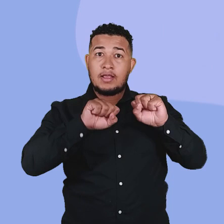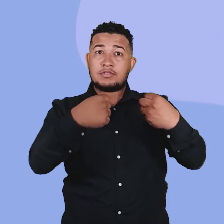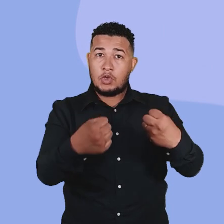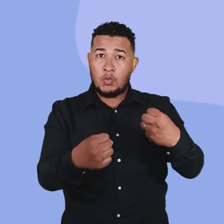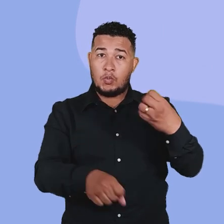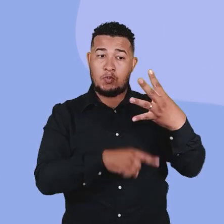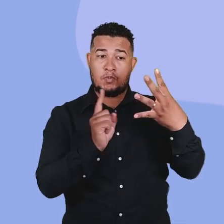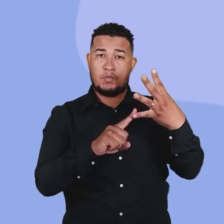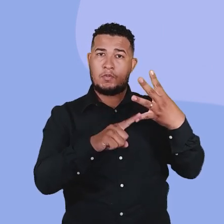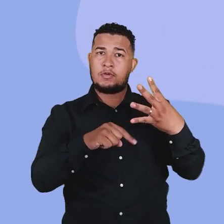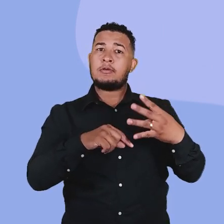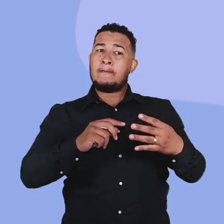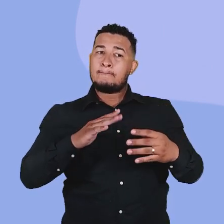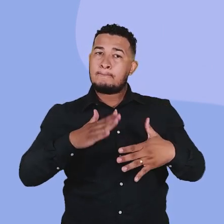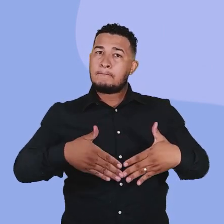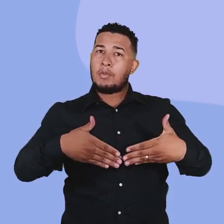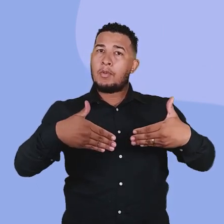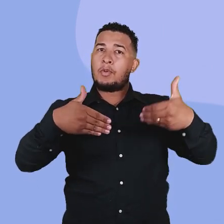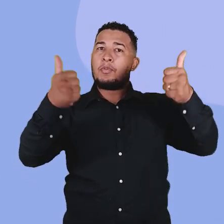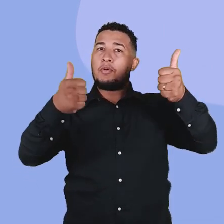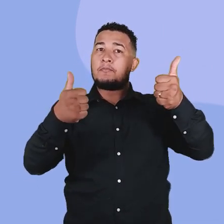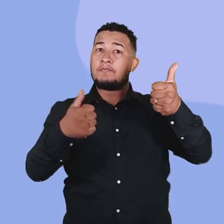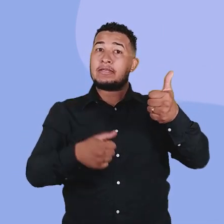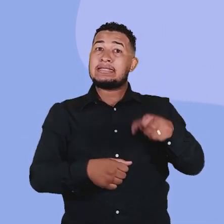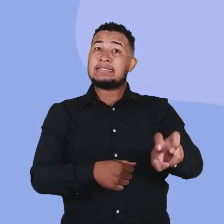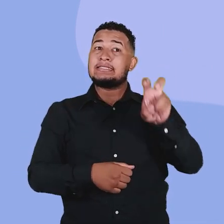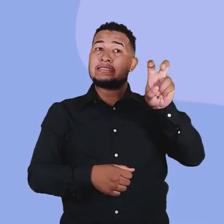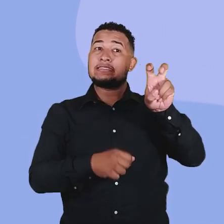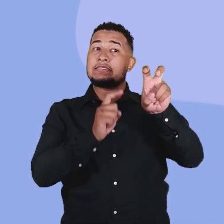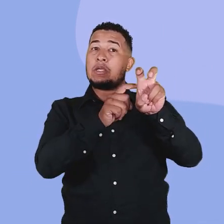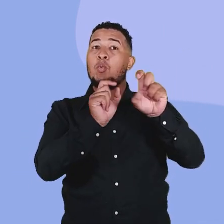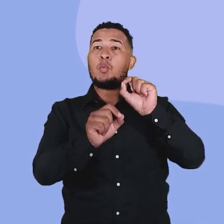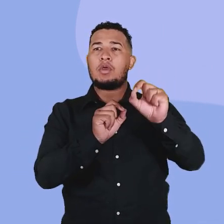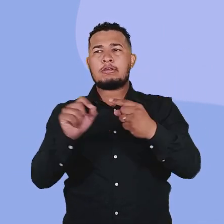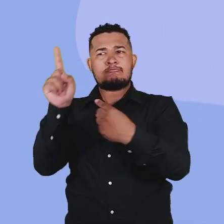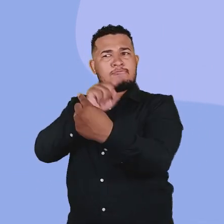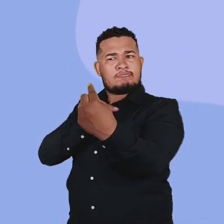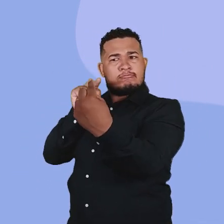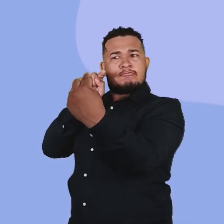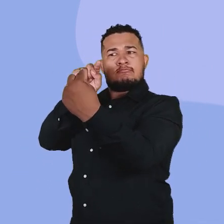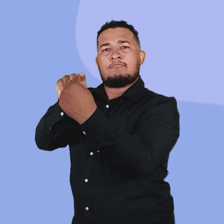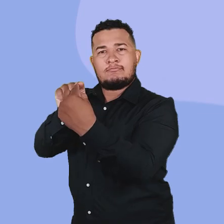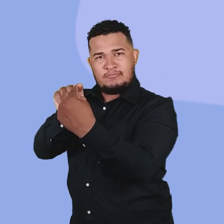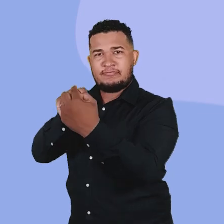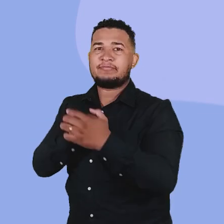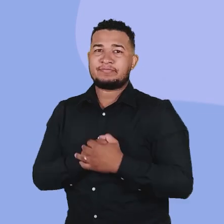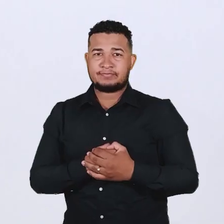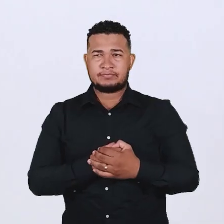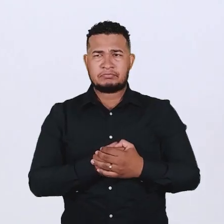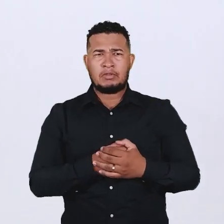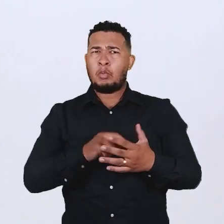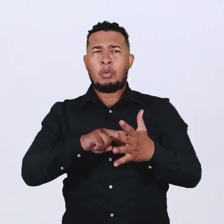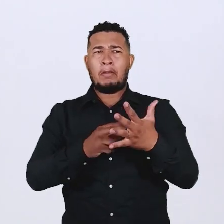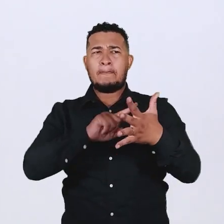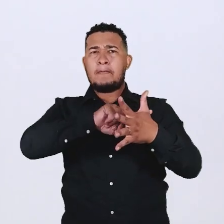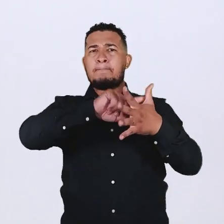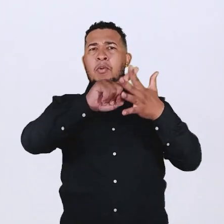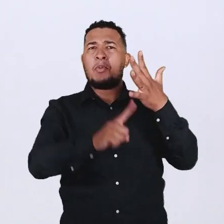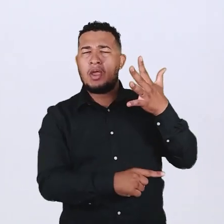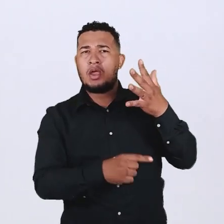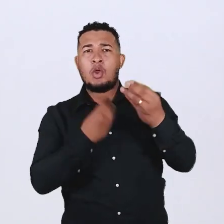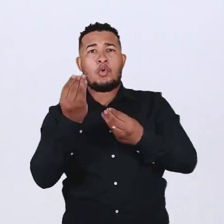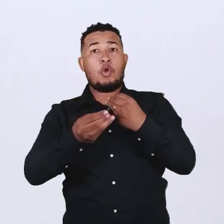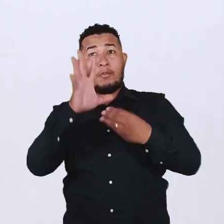3, ação. Ponto 4, melhoria contínua. E ponto 5, visão no resultado. Olha para cá agora. O que é